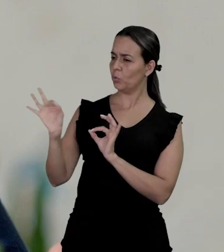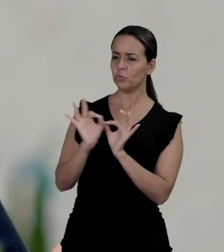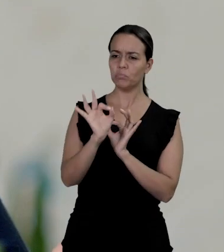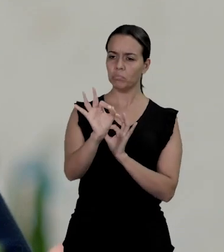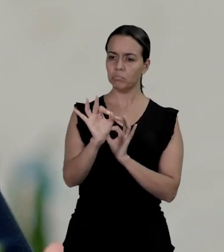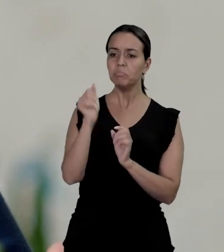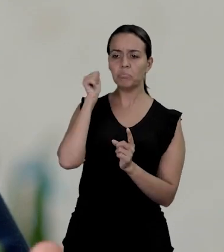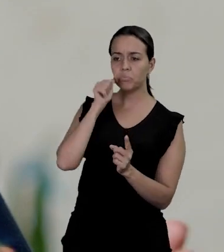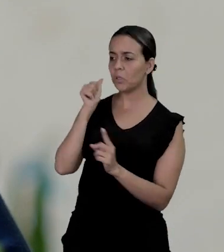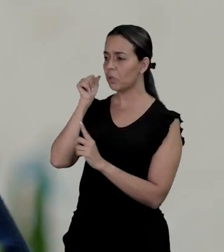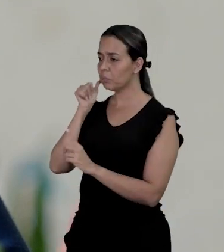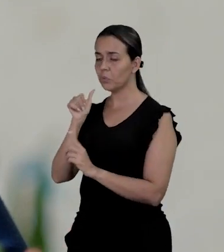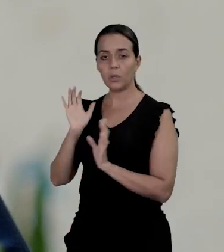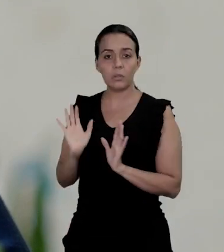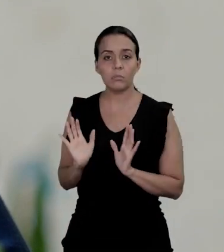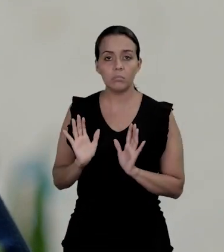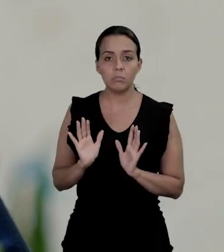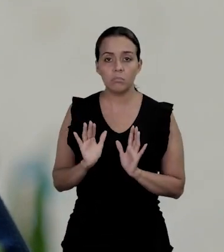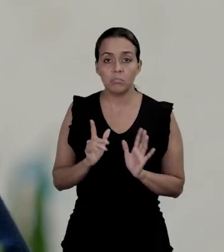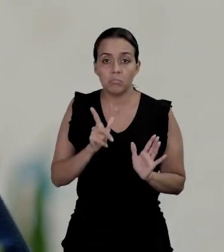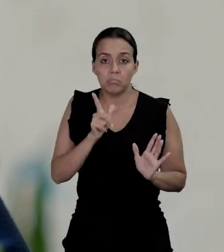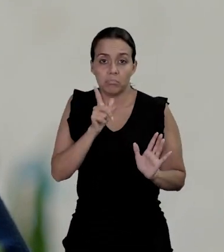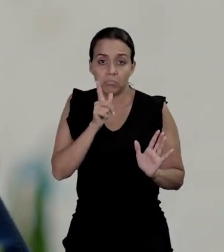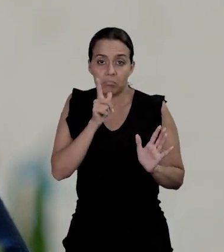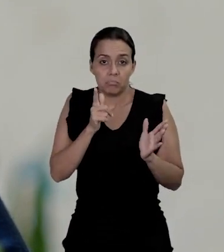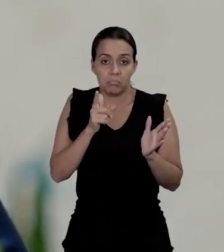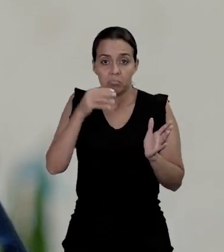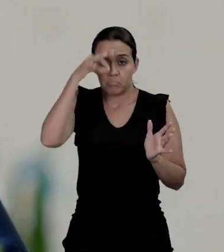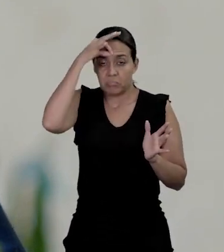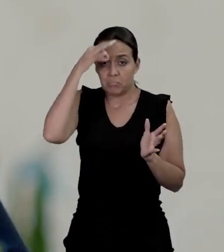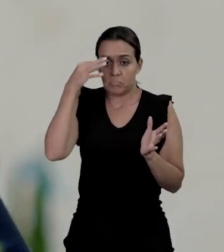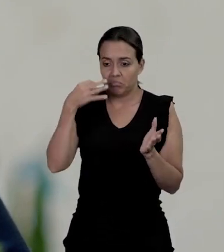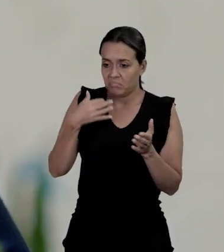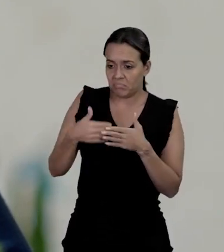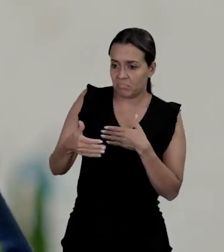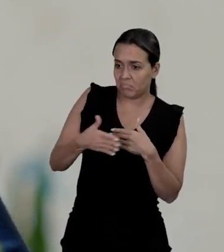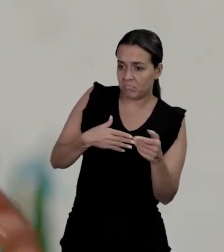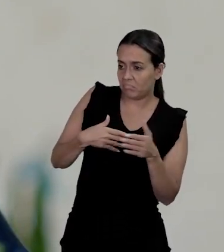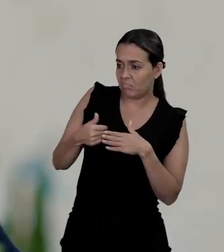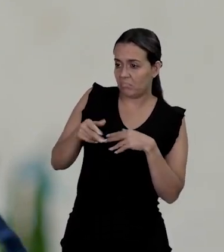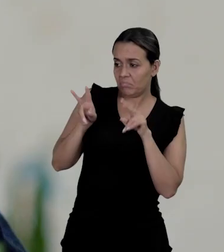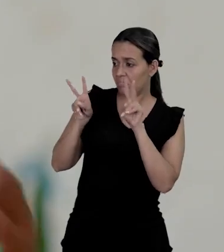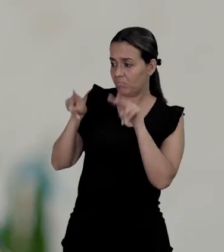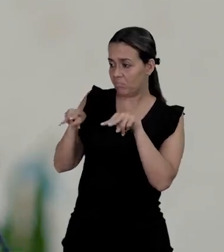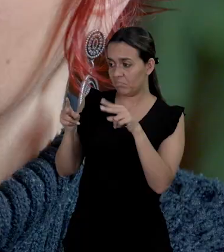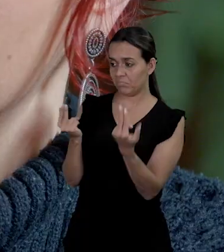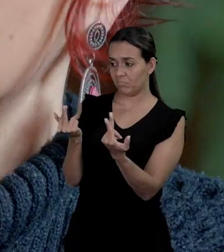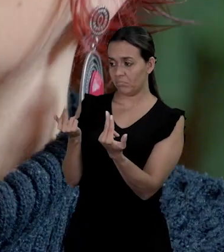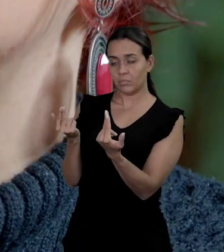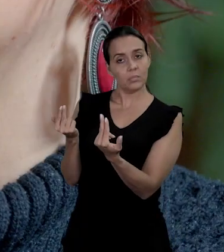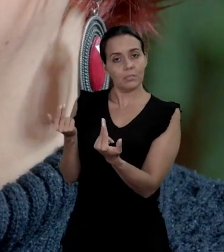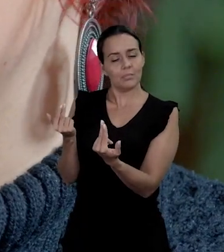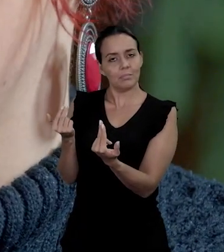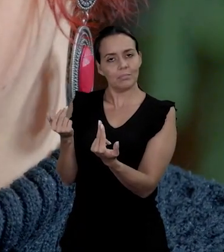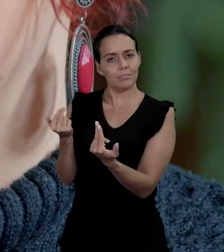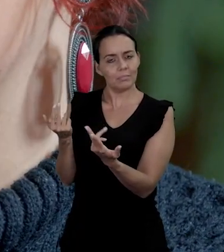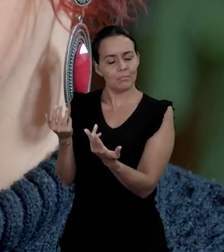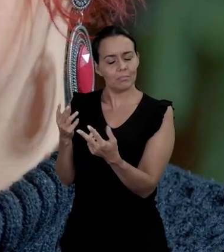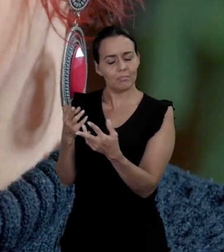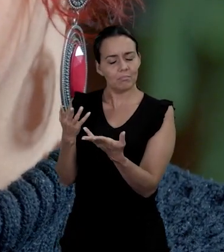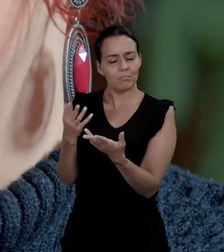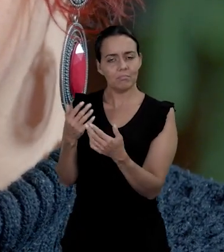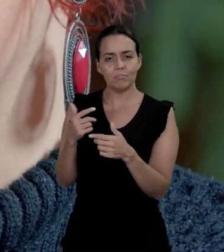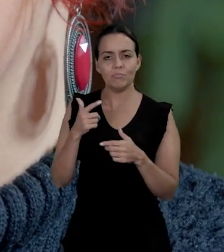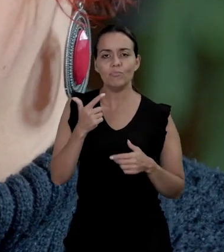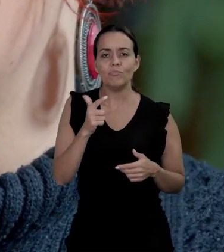é qual. Exato. É como se a genital ali ela não causasse impacto nenhum na questão da identidade. Sim, a gente vê isso, né?